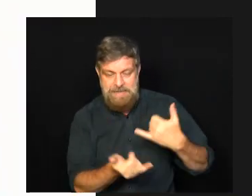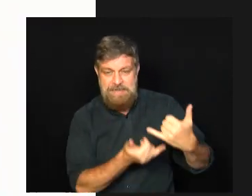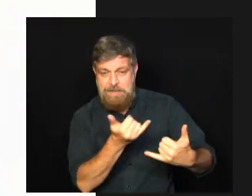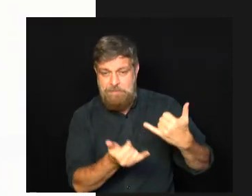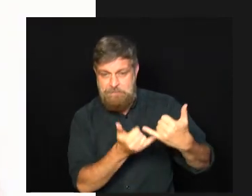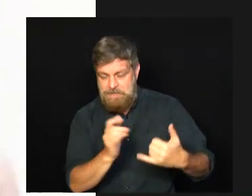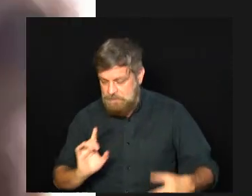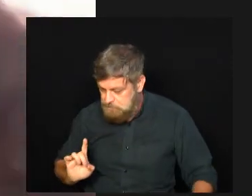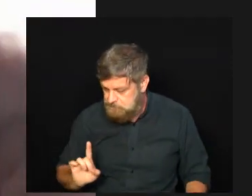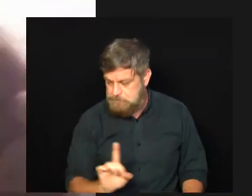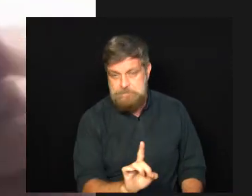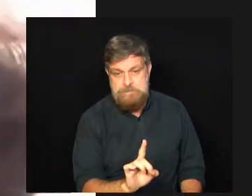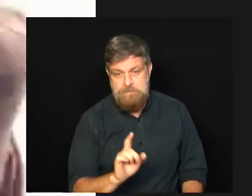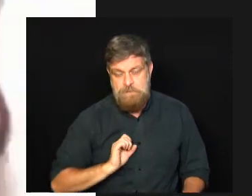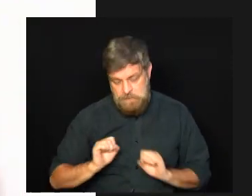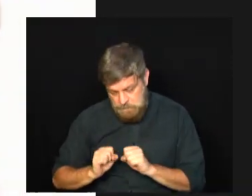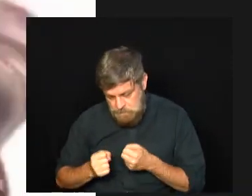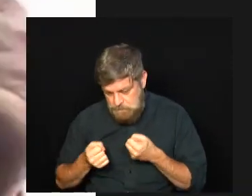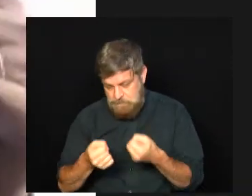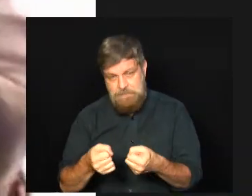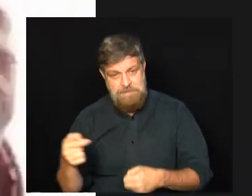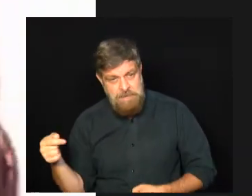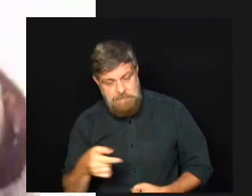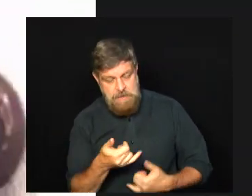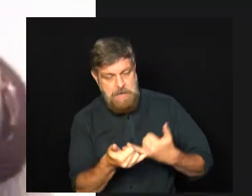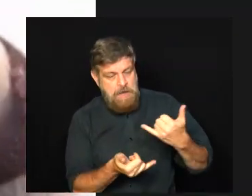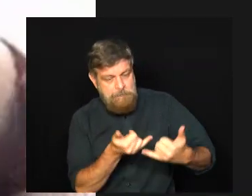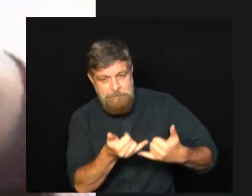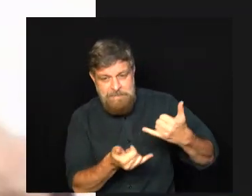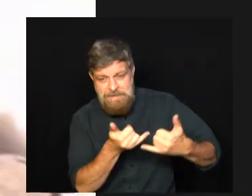e aí eu insisto na brincadeira